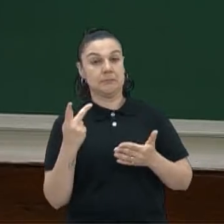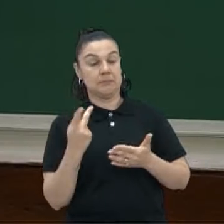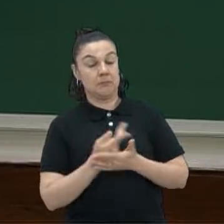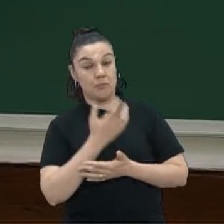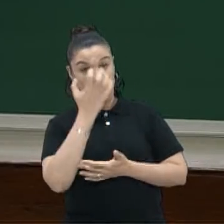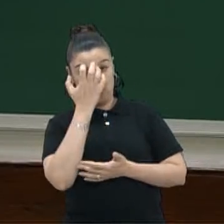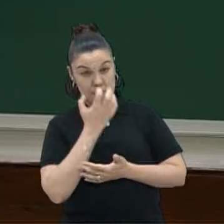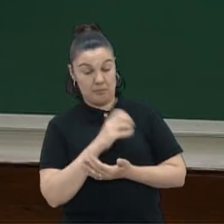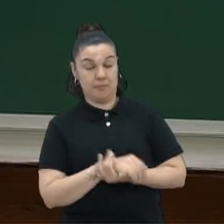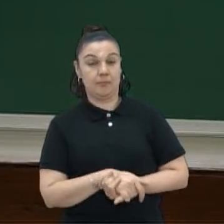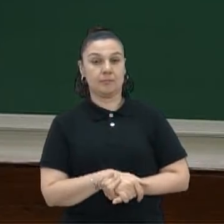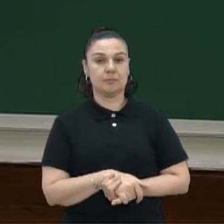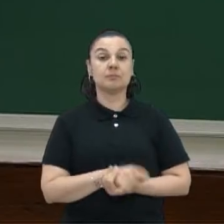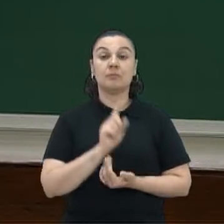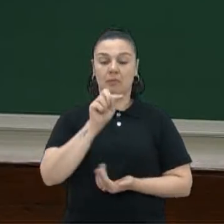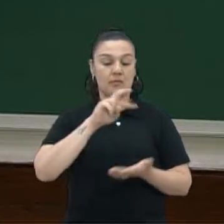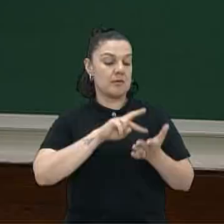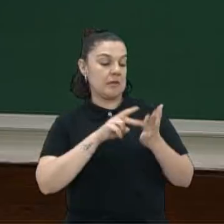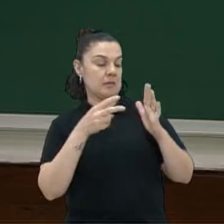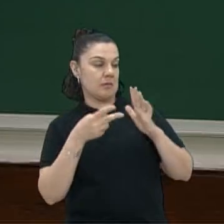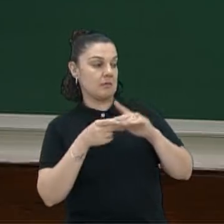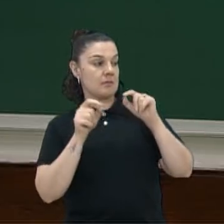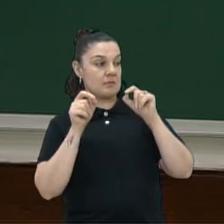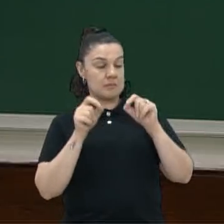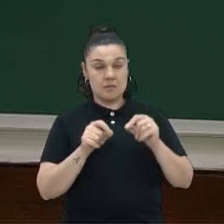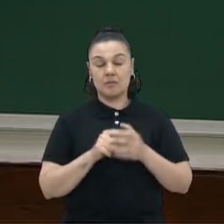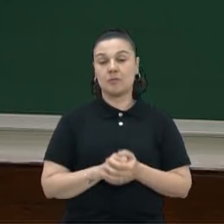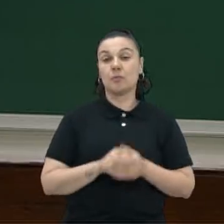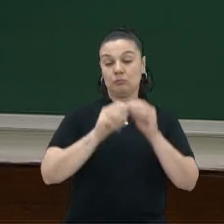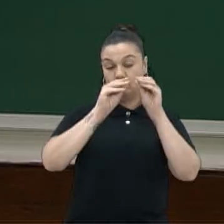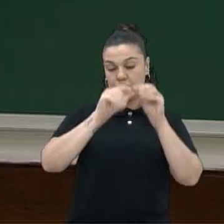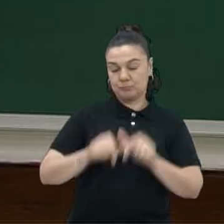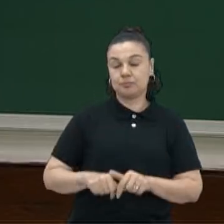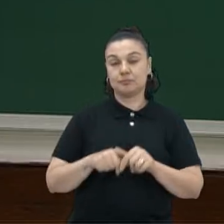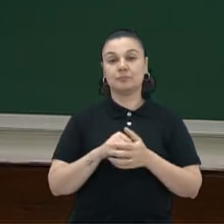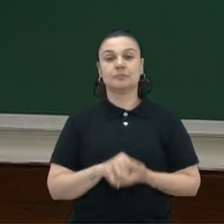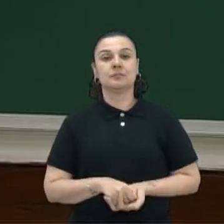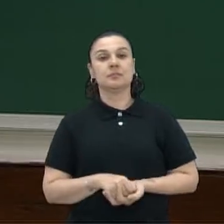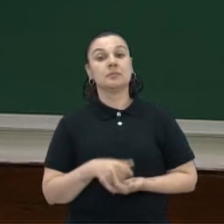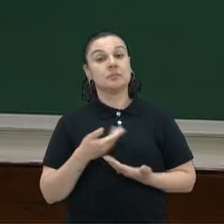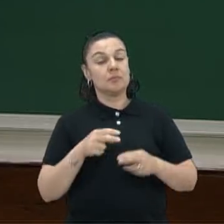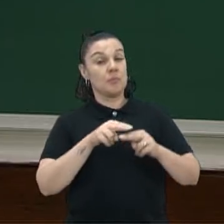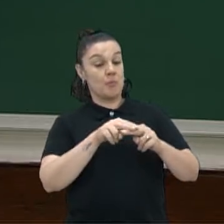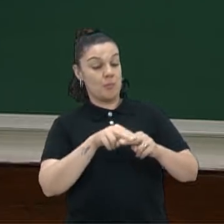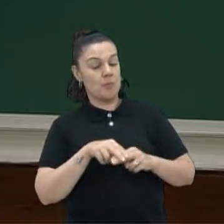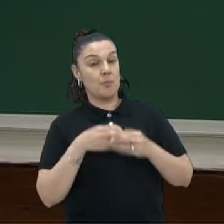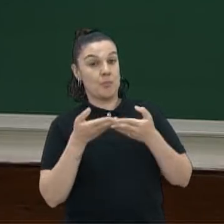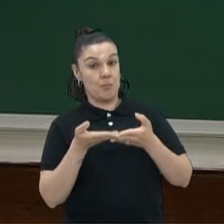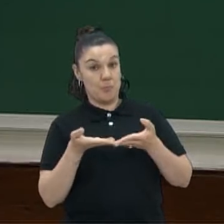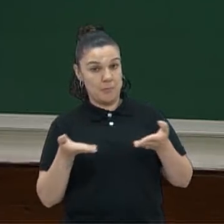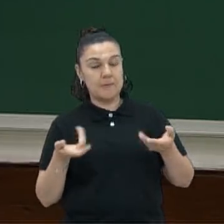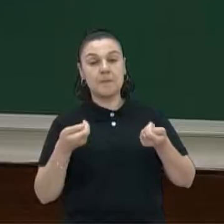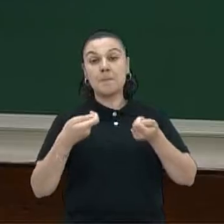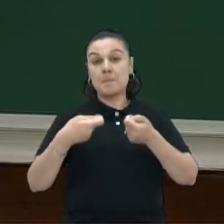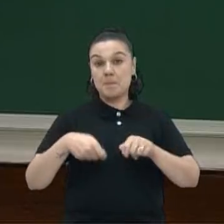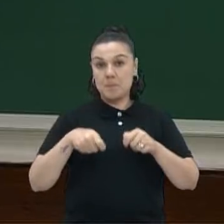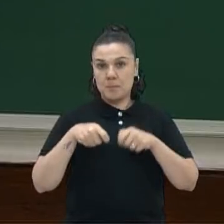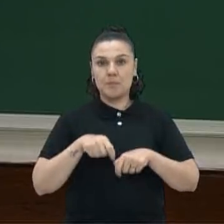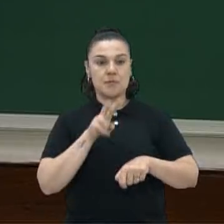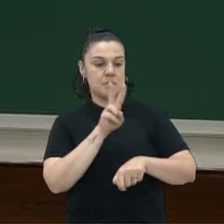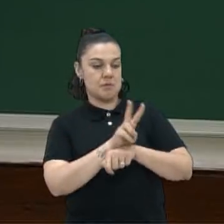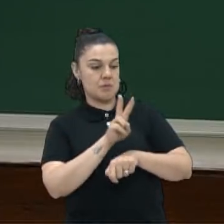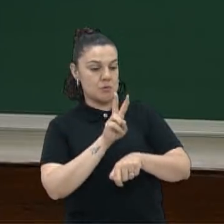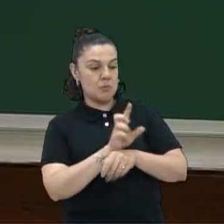consequência ruim. No caso dessa questão aqui, o deslizamento de terra. Portanto, precisa fazer